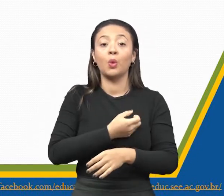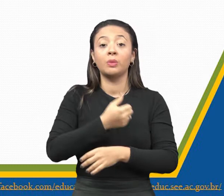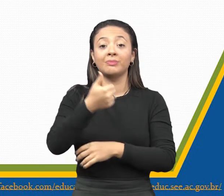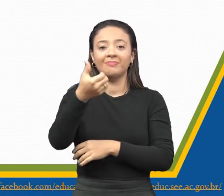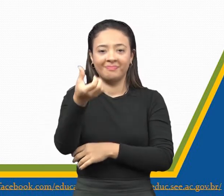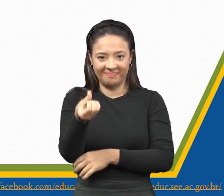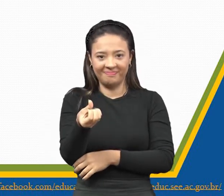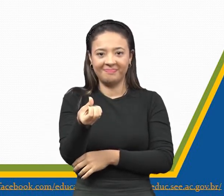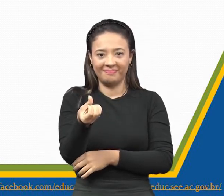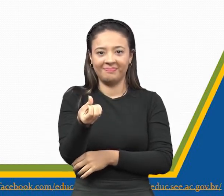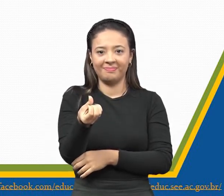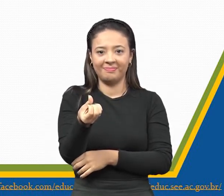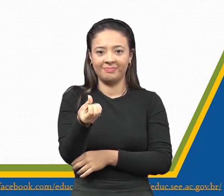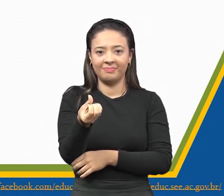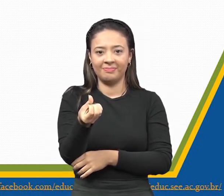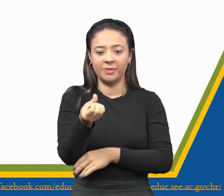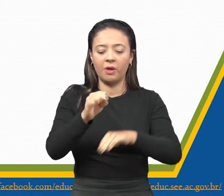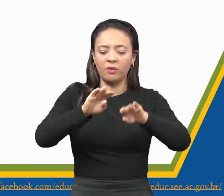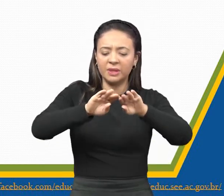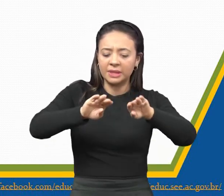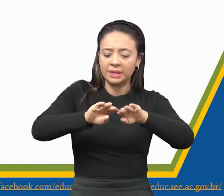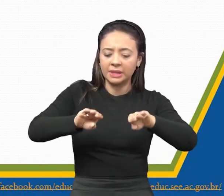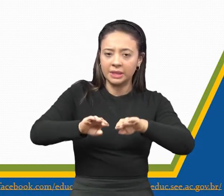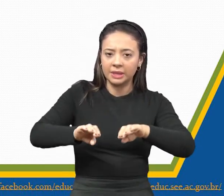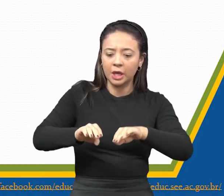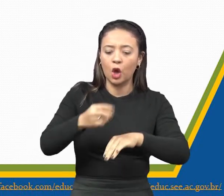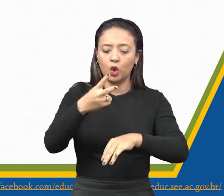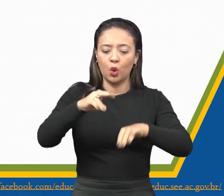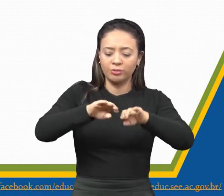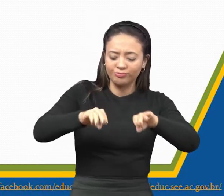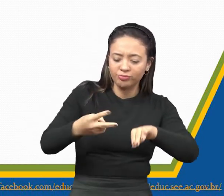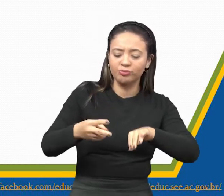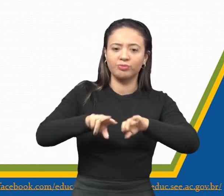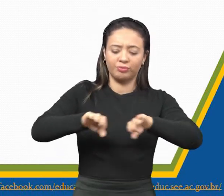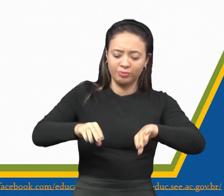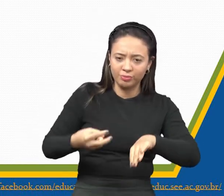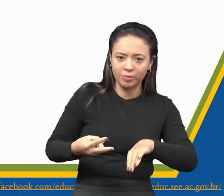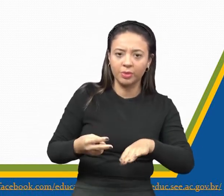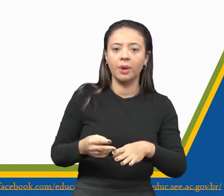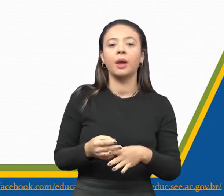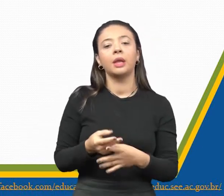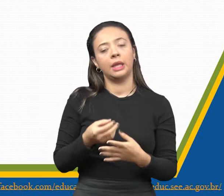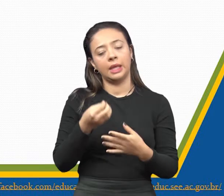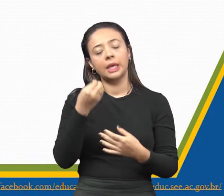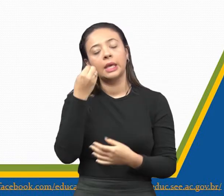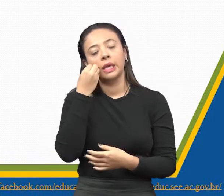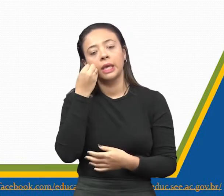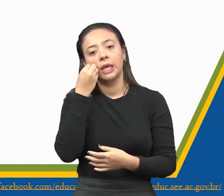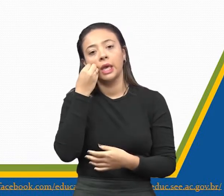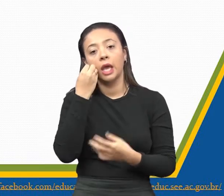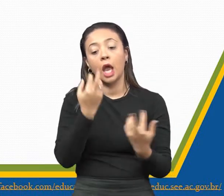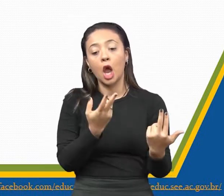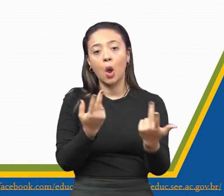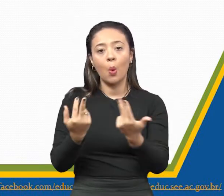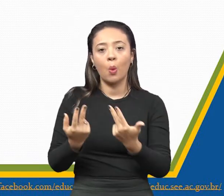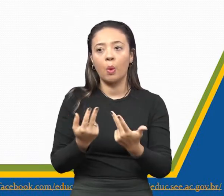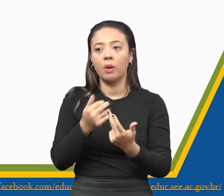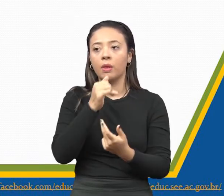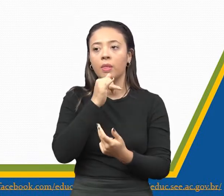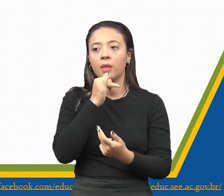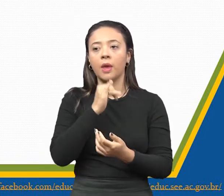fosse quebrá-lo de 2 em 2 a fim de igualar essa base. Fazendo isso, nós vamos chegar